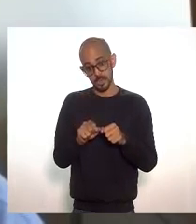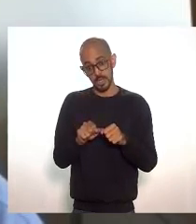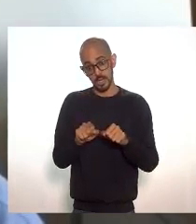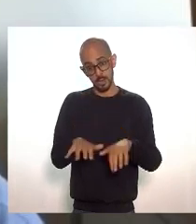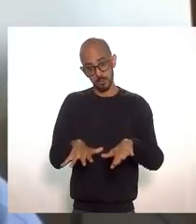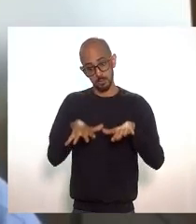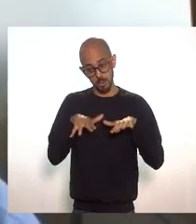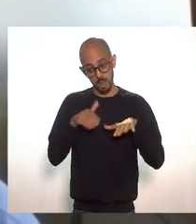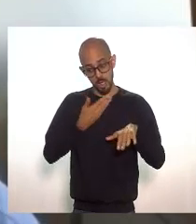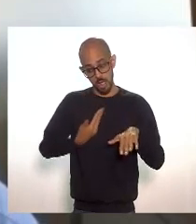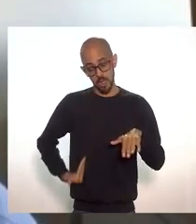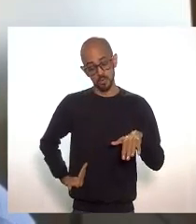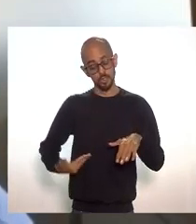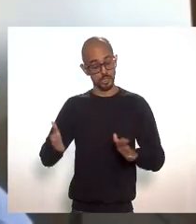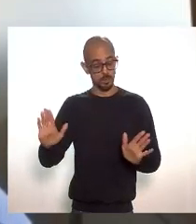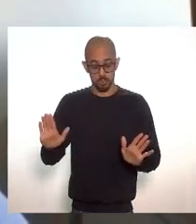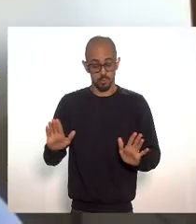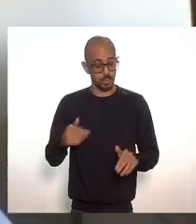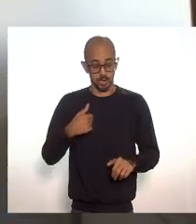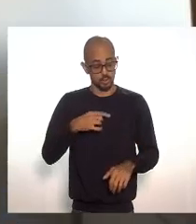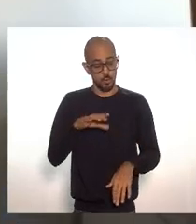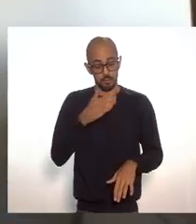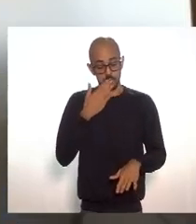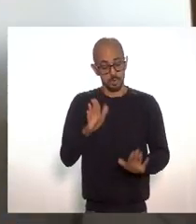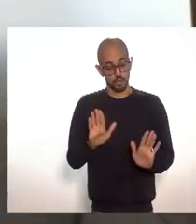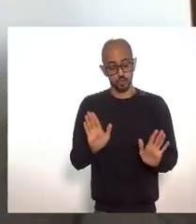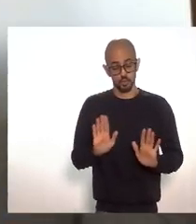esse tema. É só a solicitação. Muito obrigado.